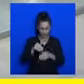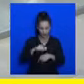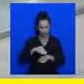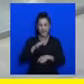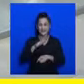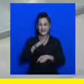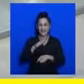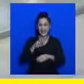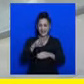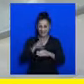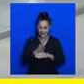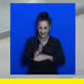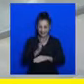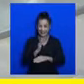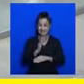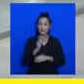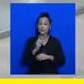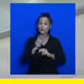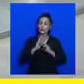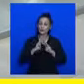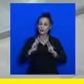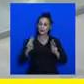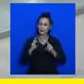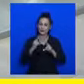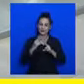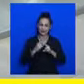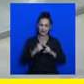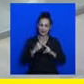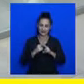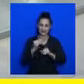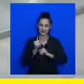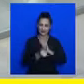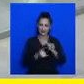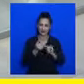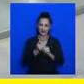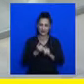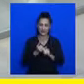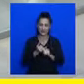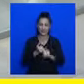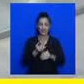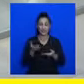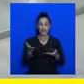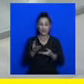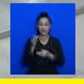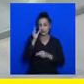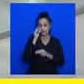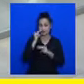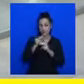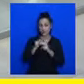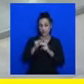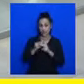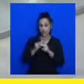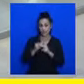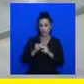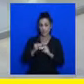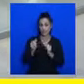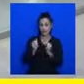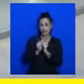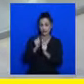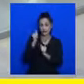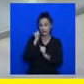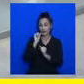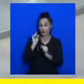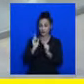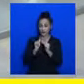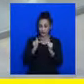isso e muito mais, sempre através do site oficial da Caixa. E agora nós vamos convidar a Sandra da equipe da Caixa, juntamente com a Tainara, nossa garota